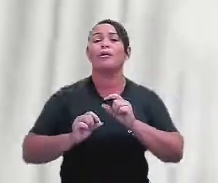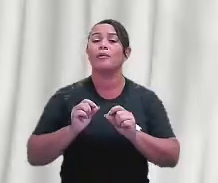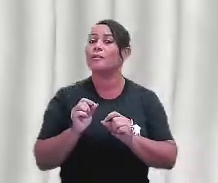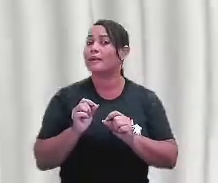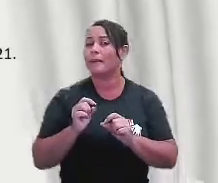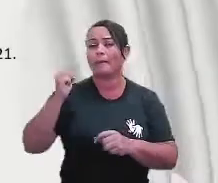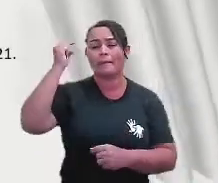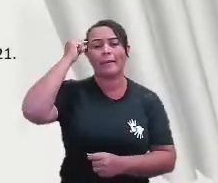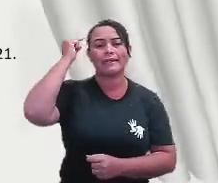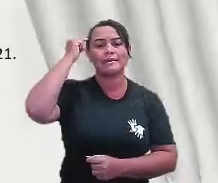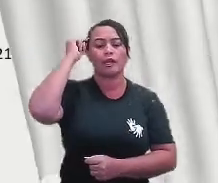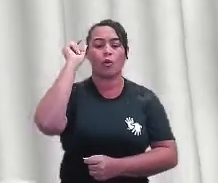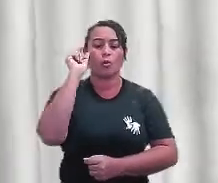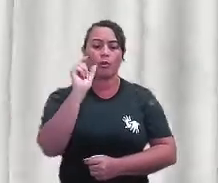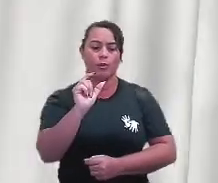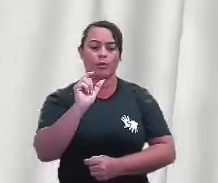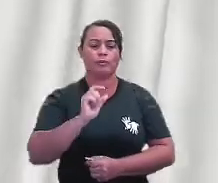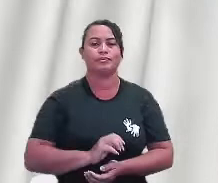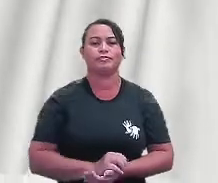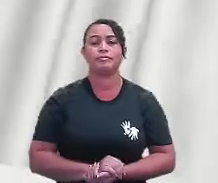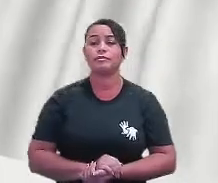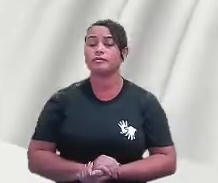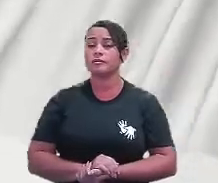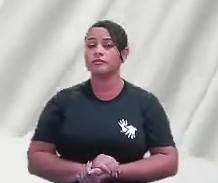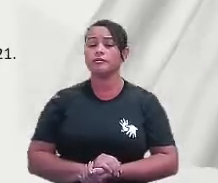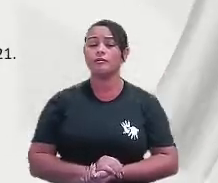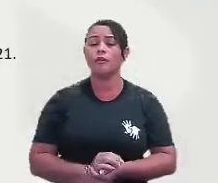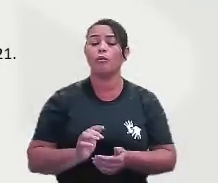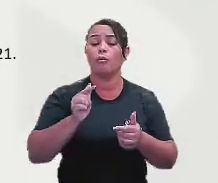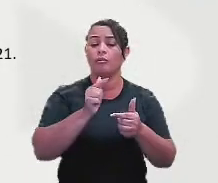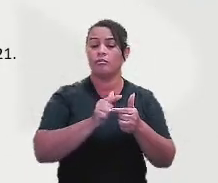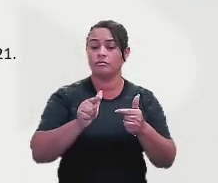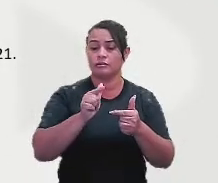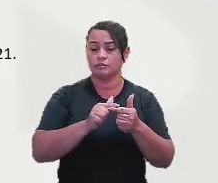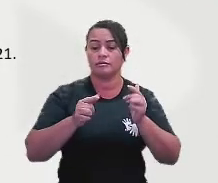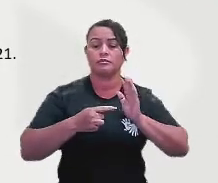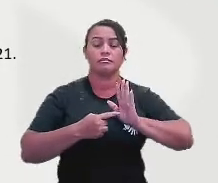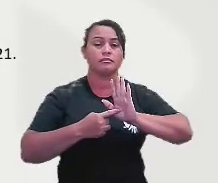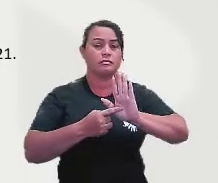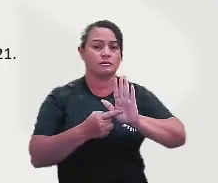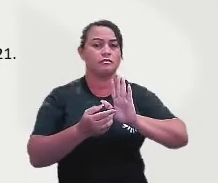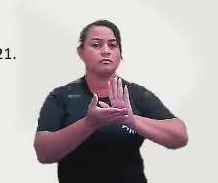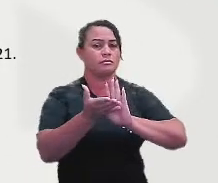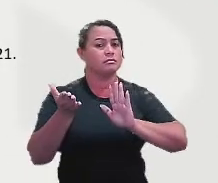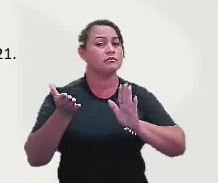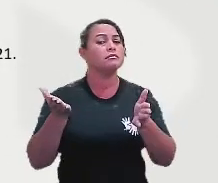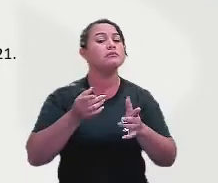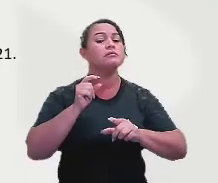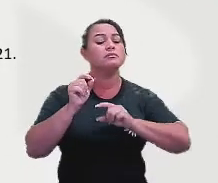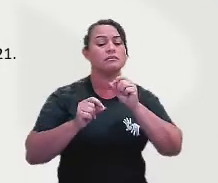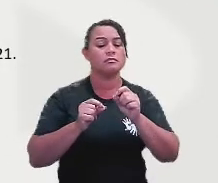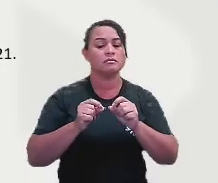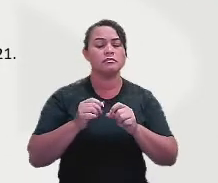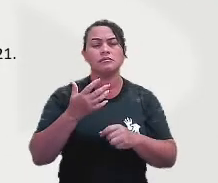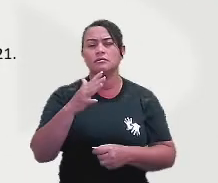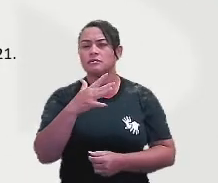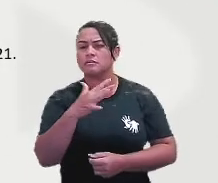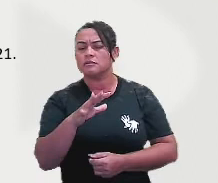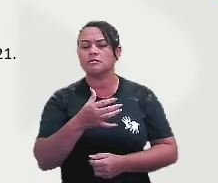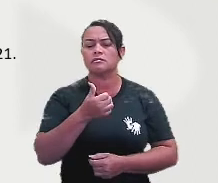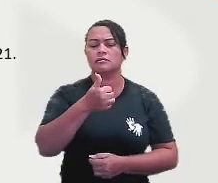vamos pensar um pouco, tá? O problema que eu trago aqui para vocês é o seguinte: em meados